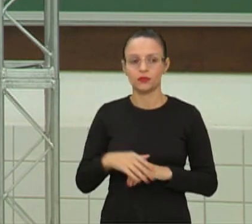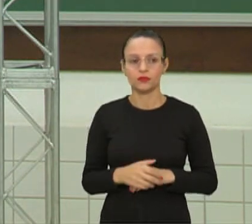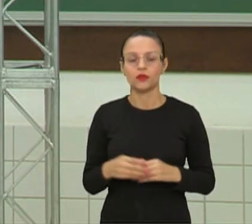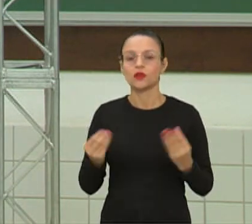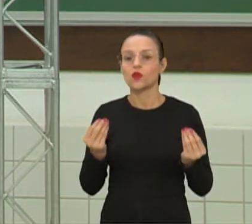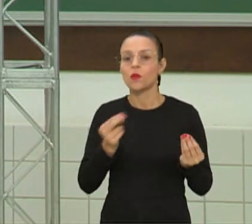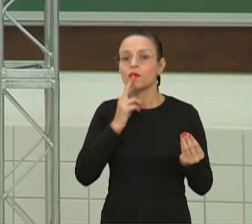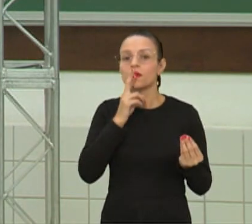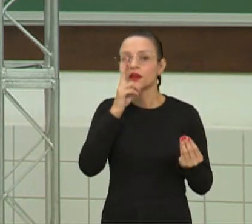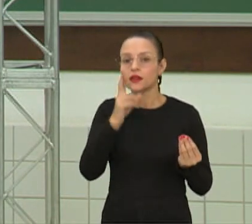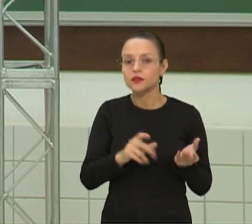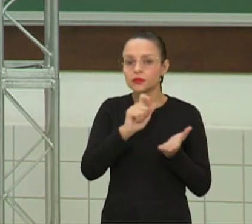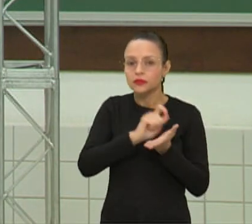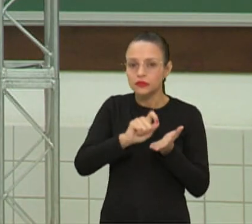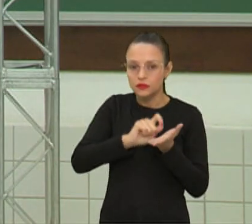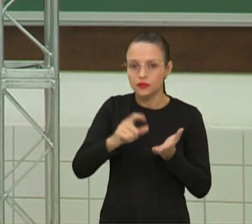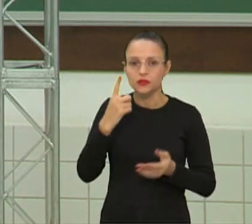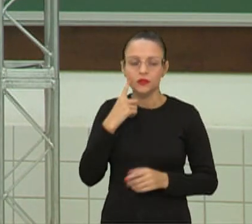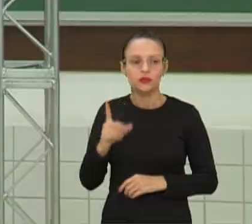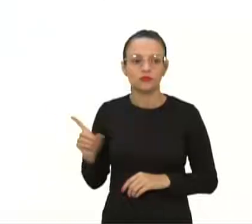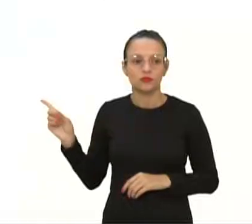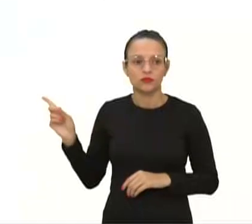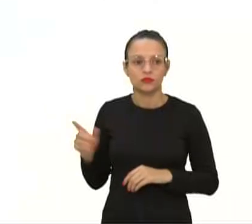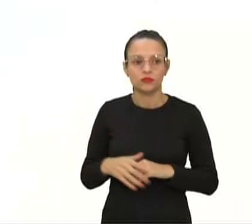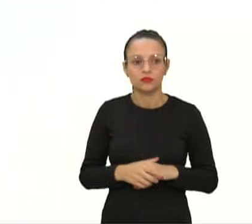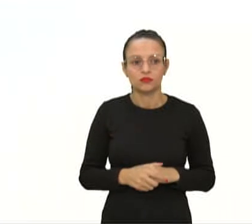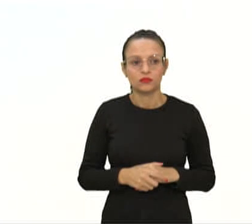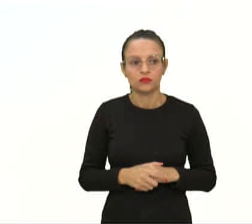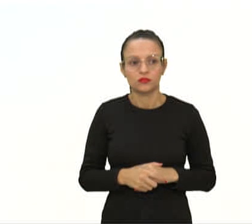é que eu vou responder esse problema? Dá uma olhada aqui comigo.